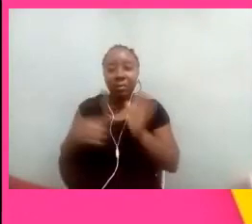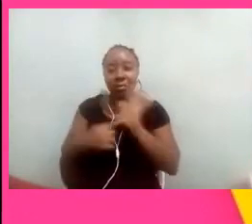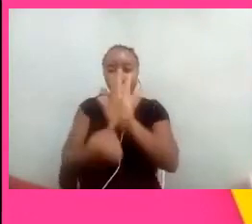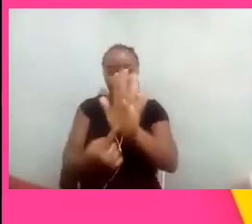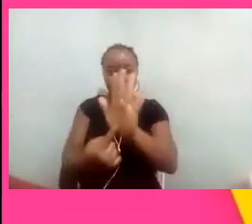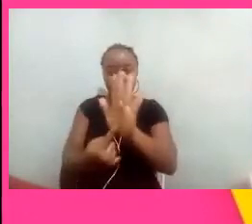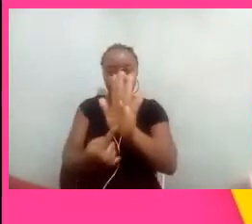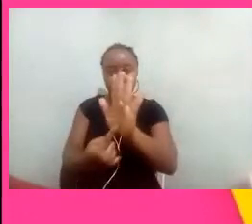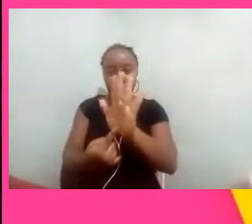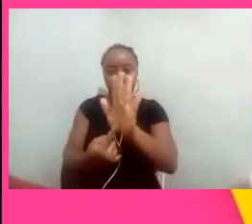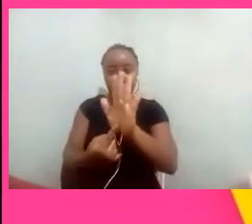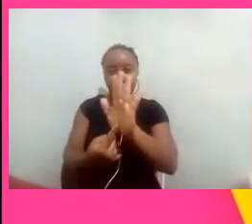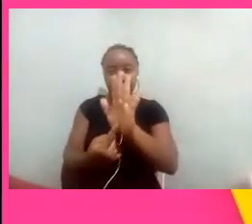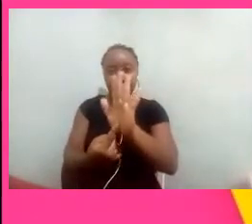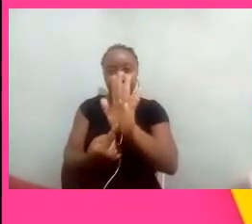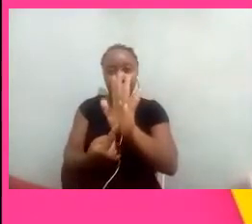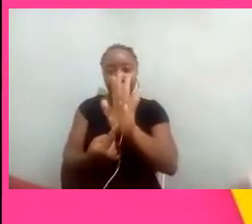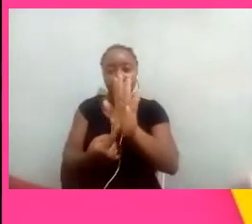Os pés,